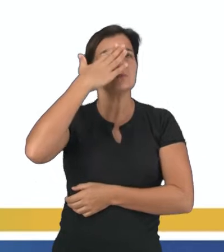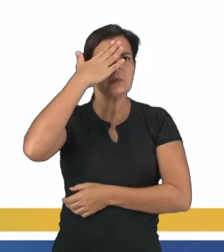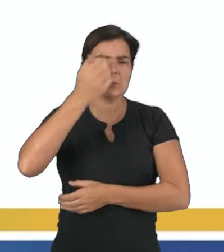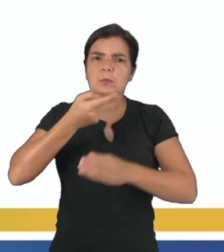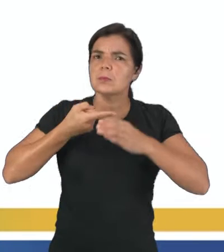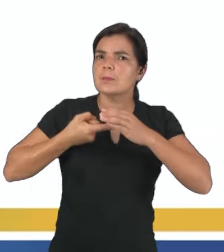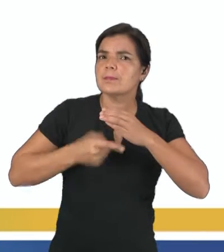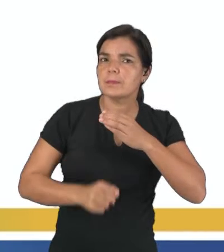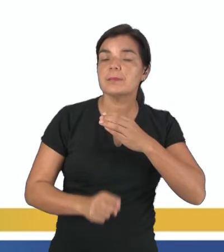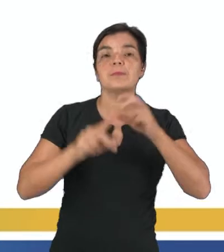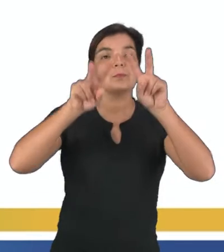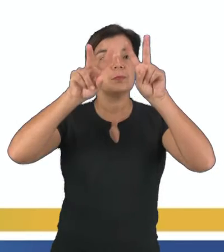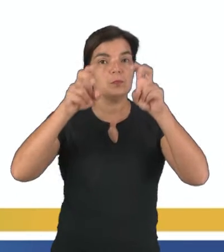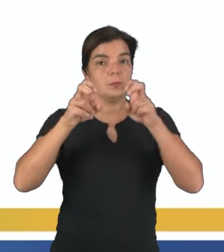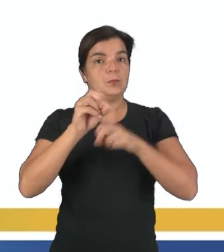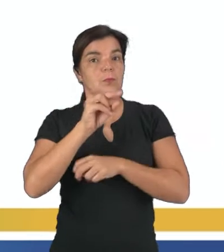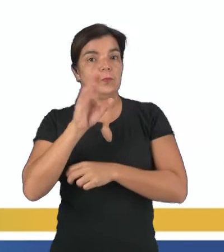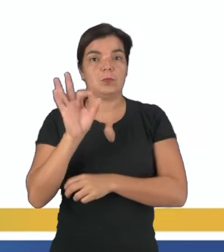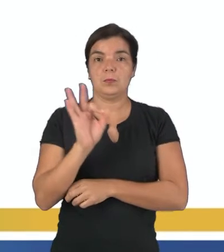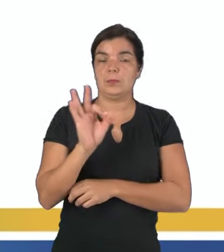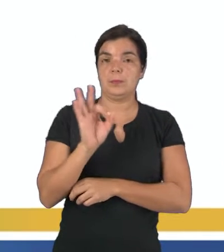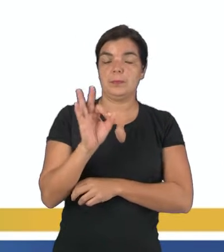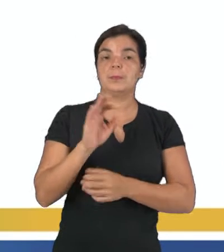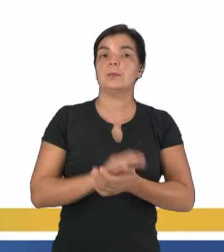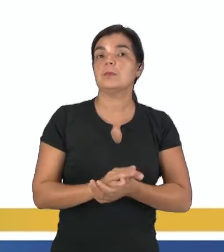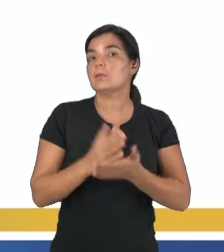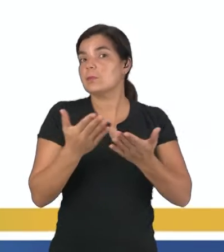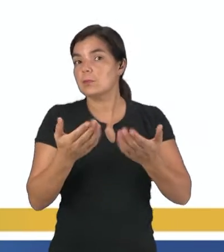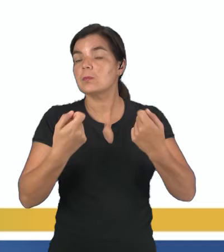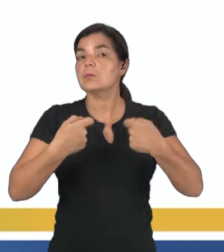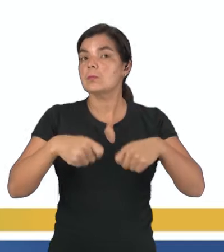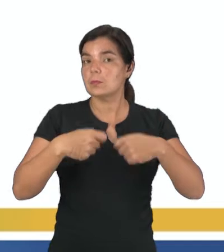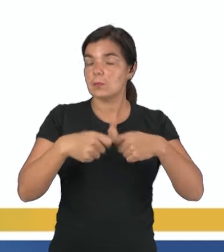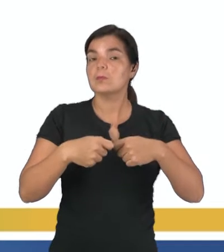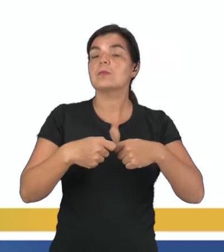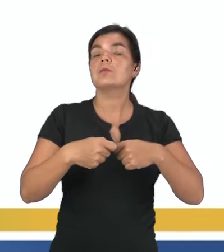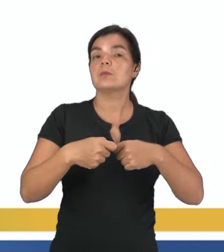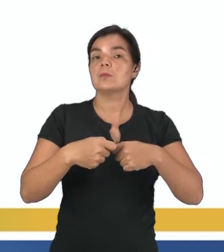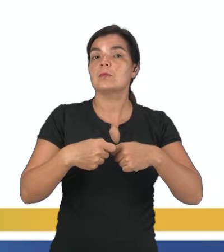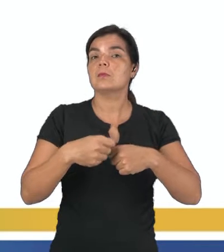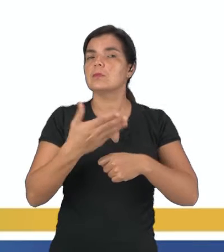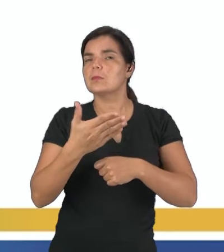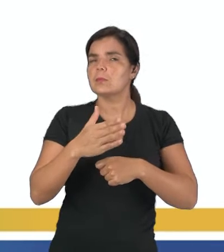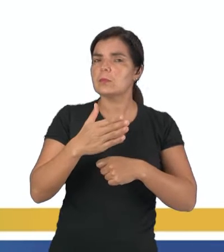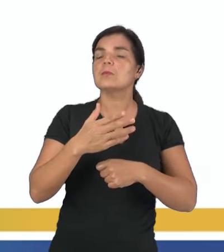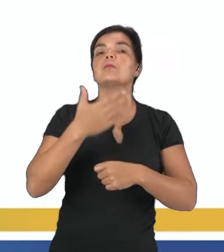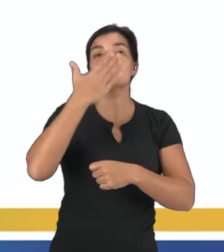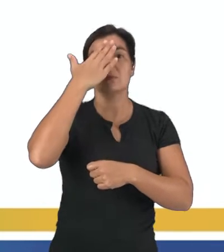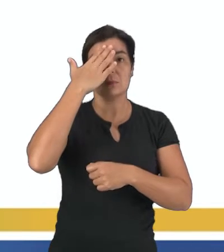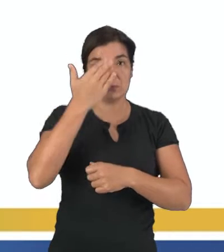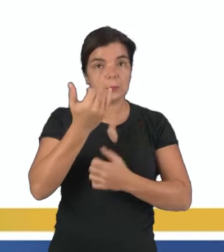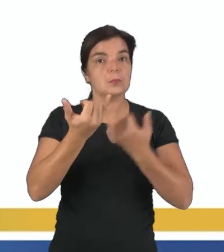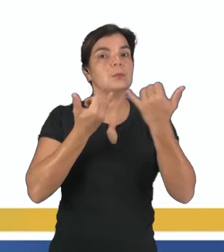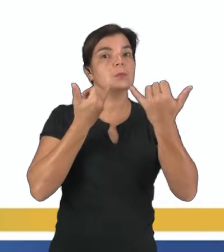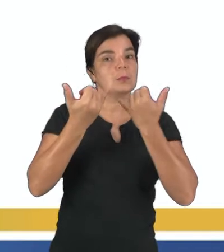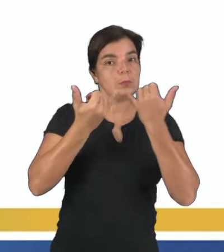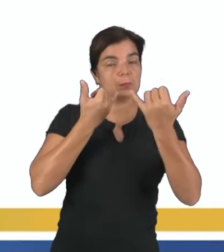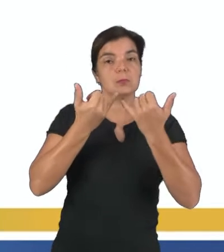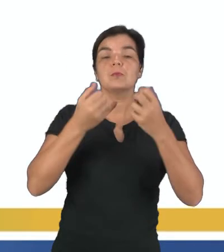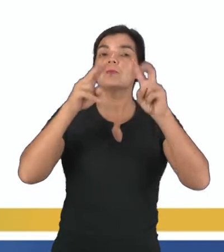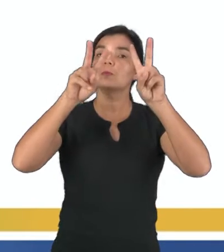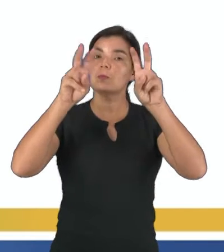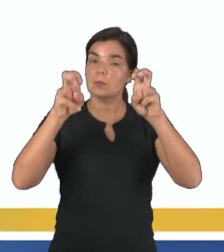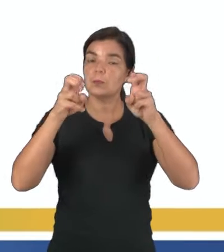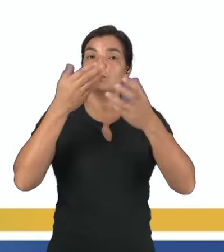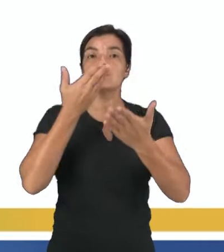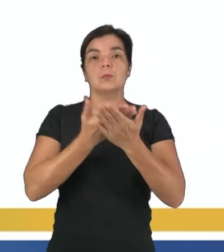aquele assunto ou não, tá certo? Ou pelo menos ela precisa ter condições de estar bem informada sobre esse assunto que eu estou tratando no